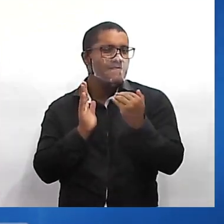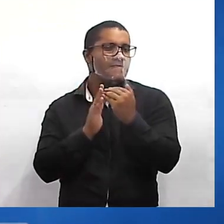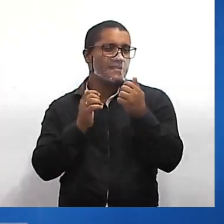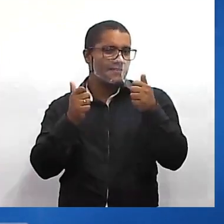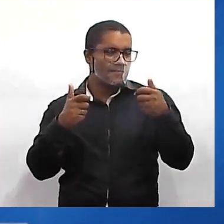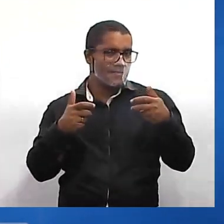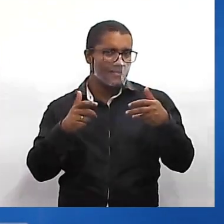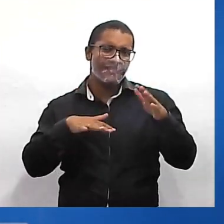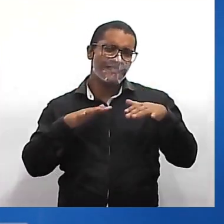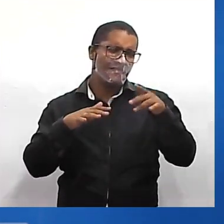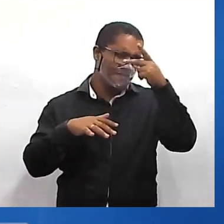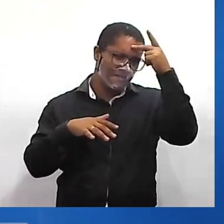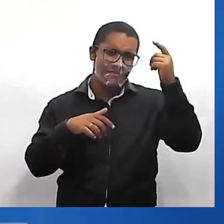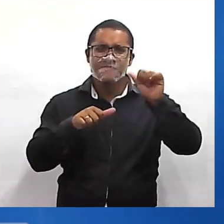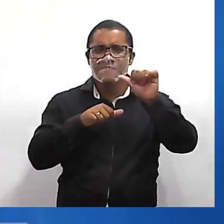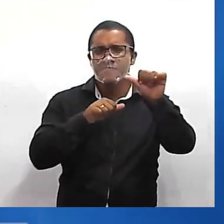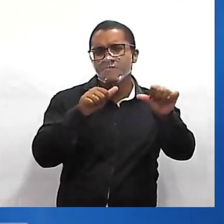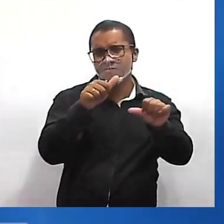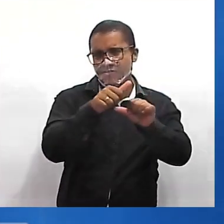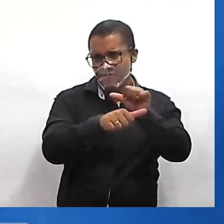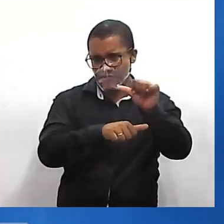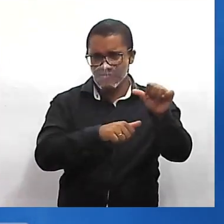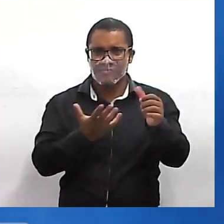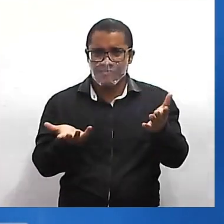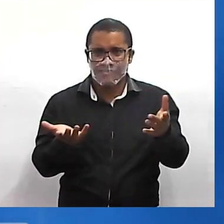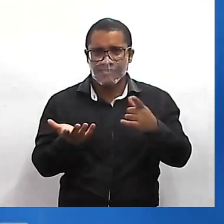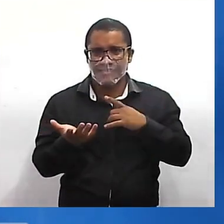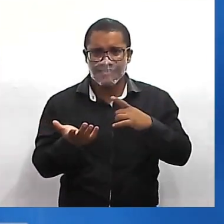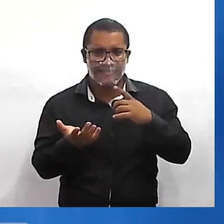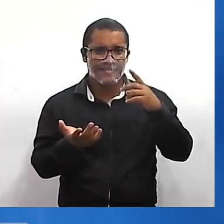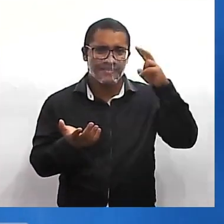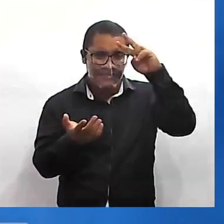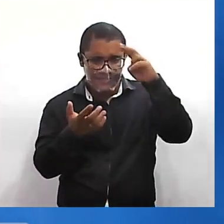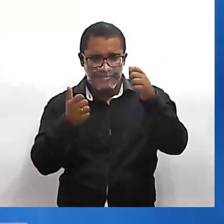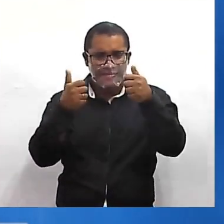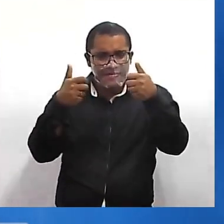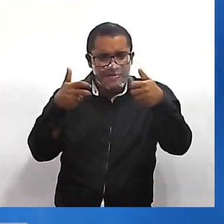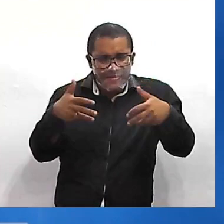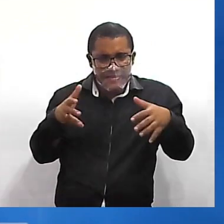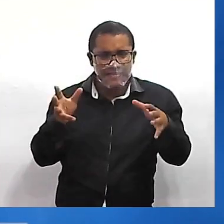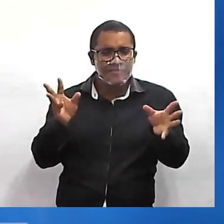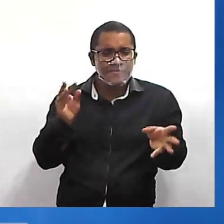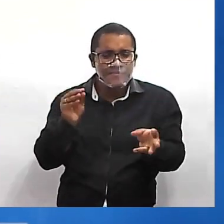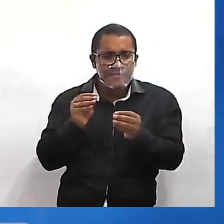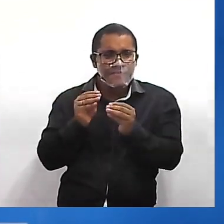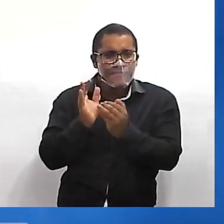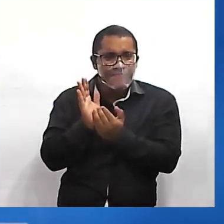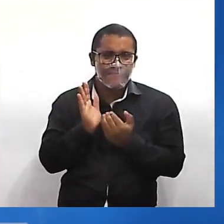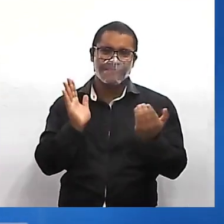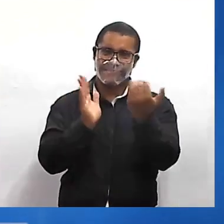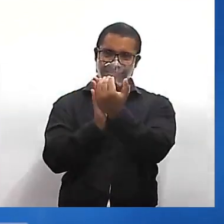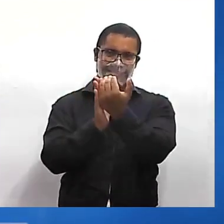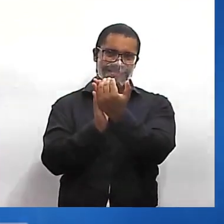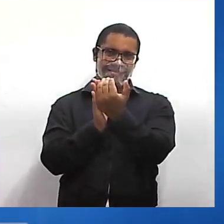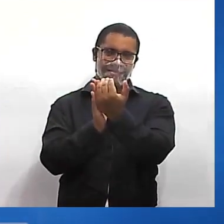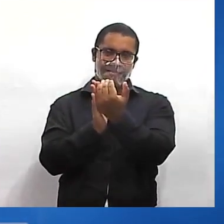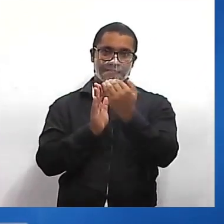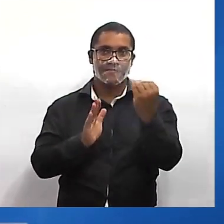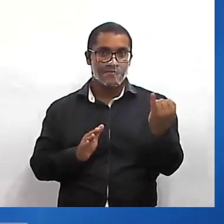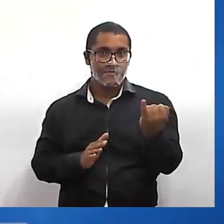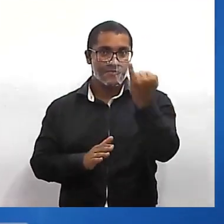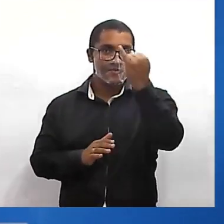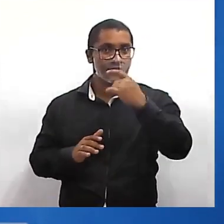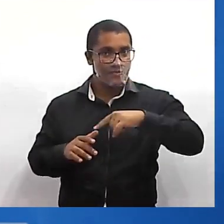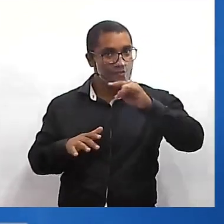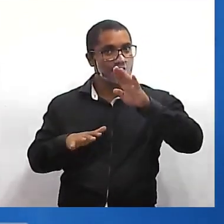tendem a modificar um pouco ali a situação, né? Aquela mensagem. Então, é importante que a gente tenha cuidado